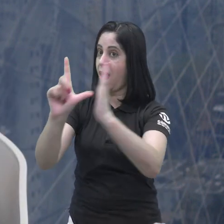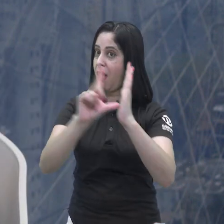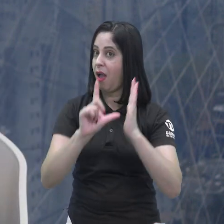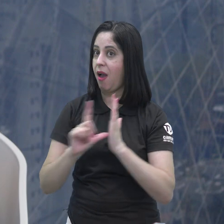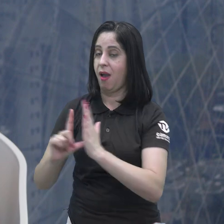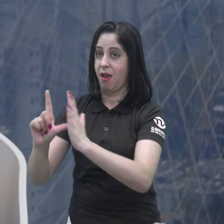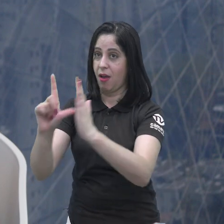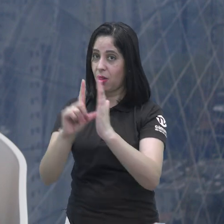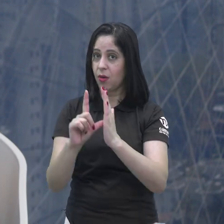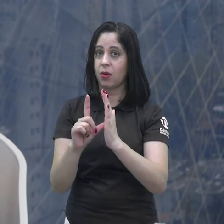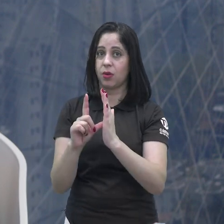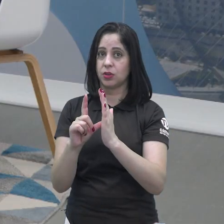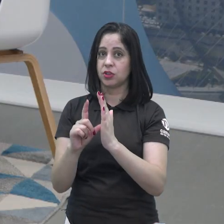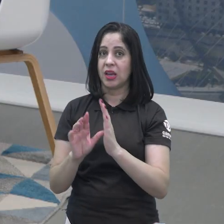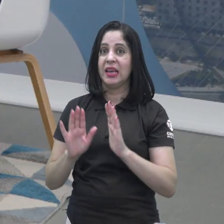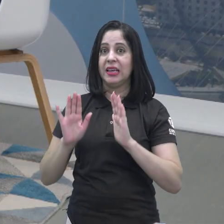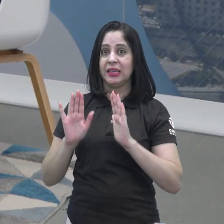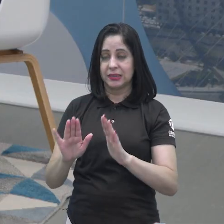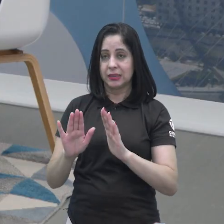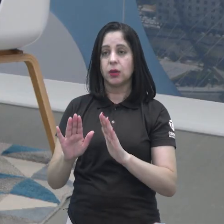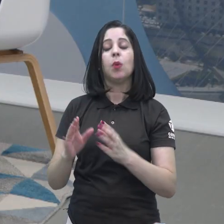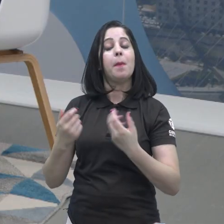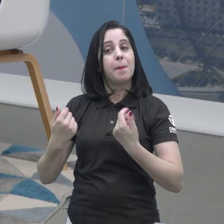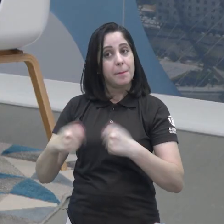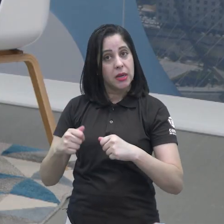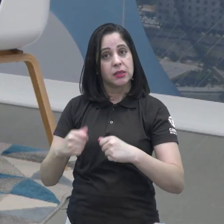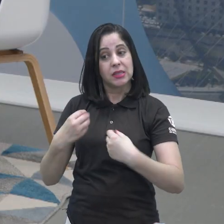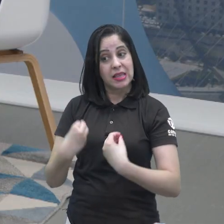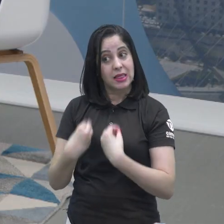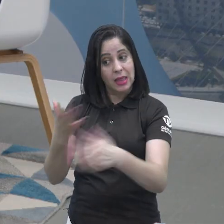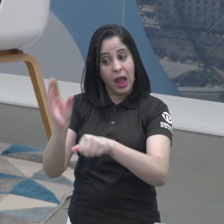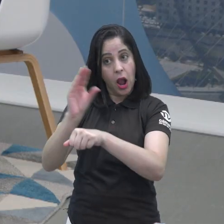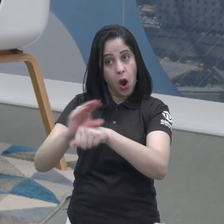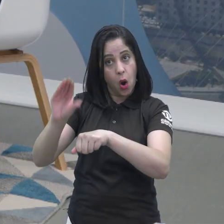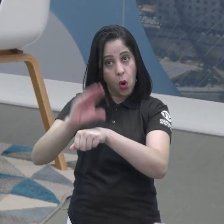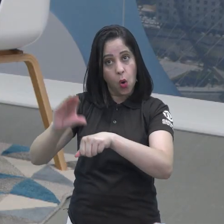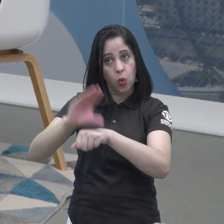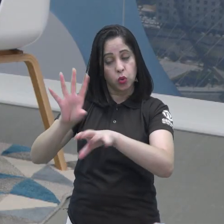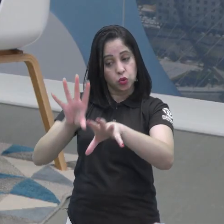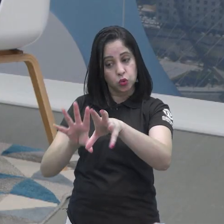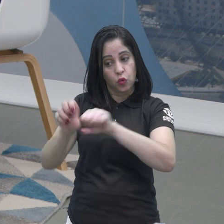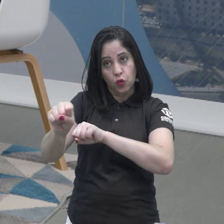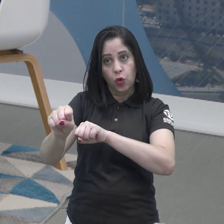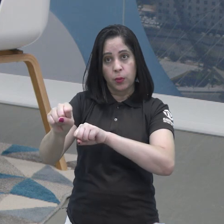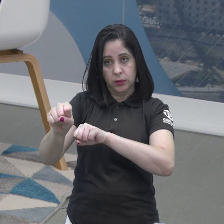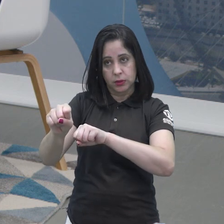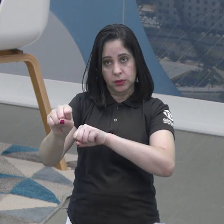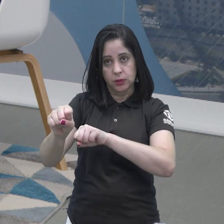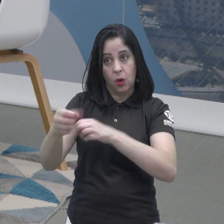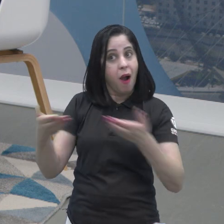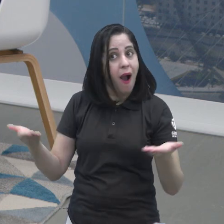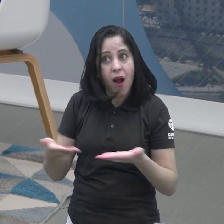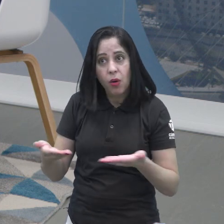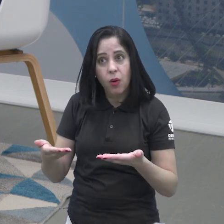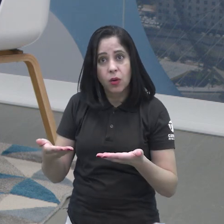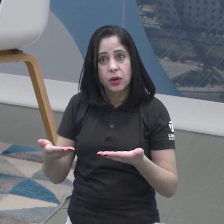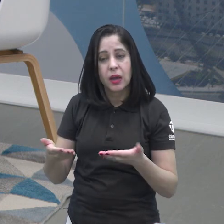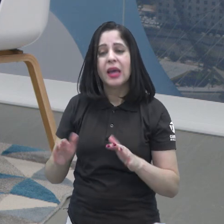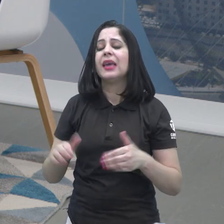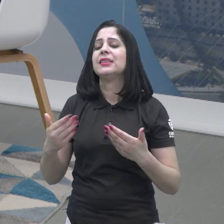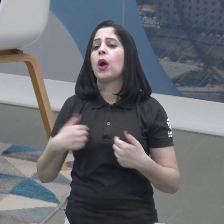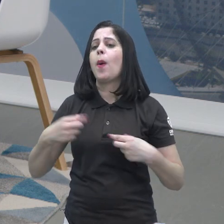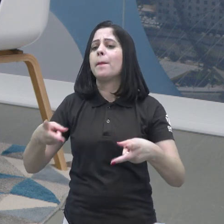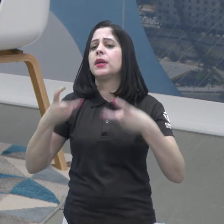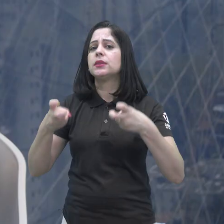setor, corporativamente, tem que proporcionar políticas de formação que são necessárias ao seu agora. Então, o que o comércio